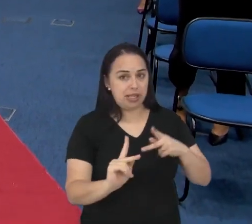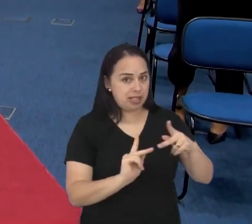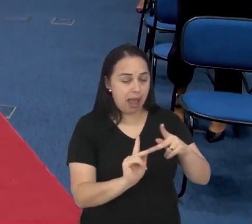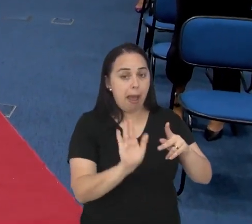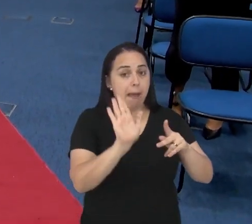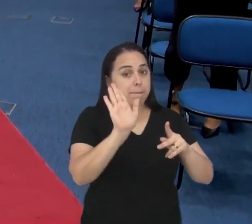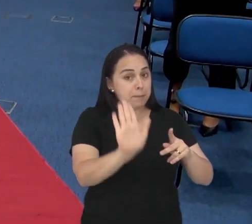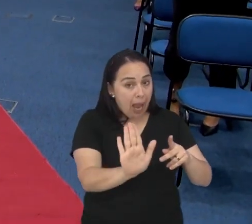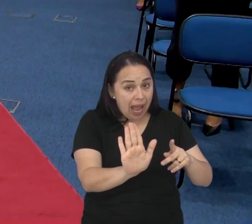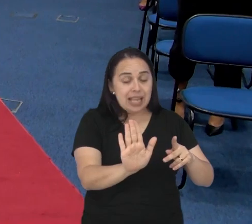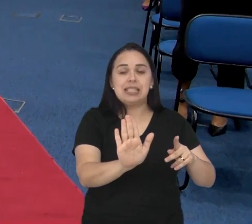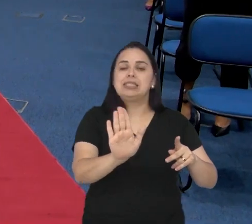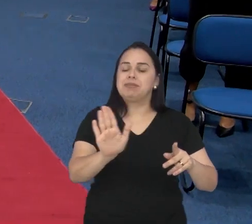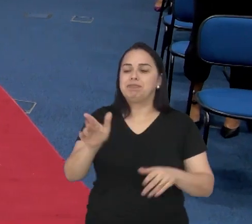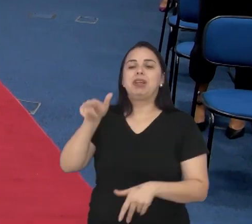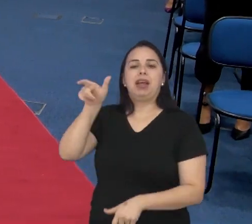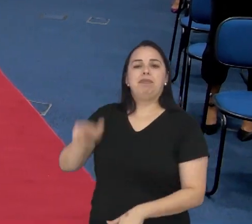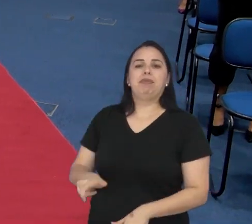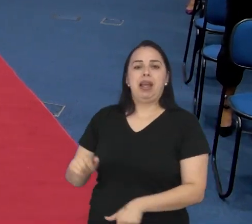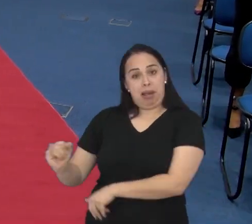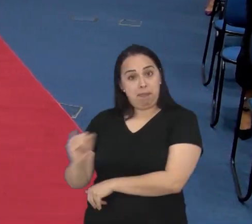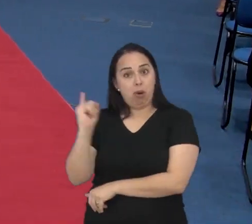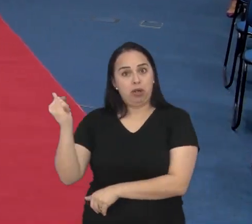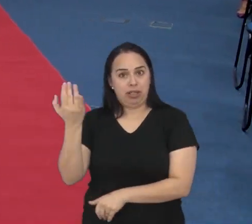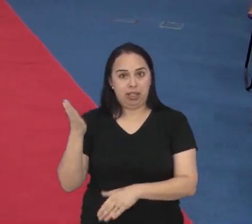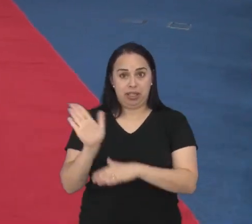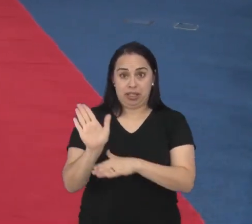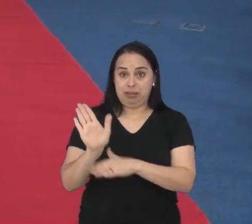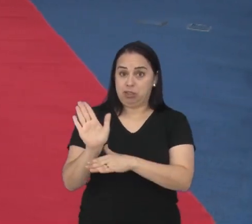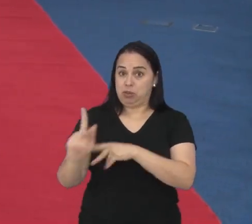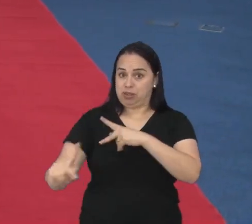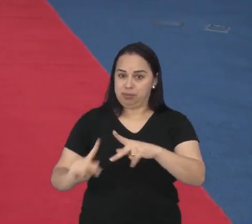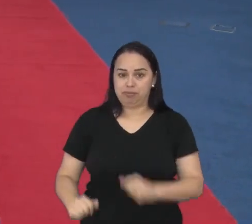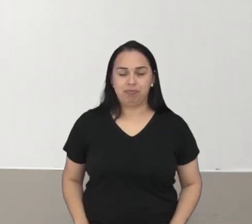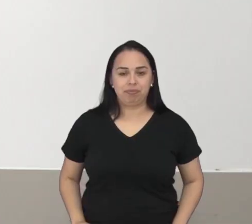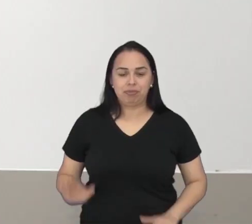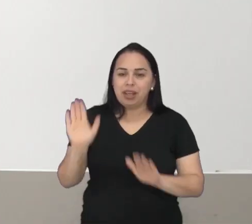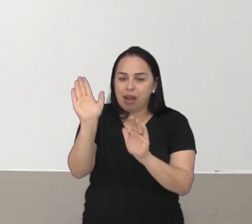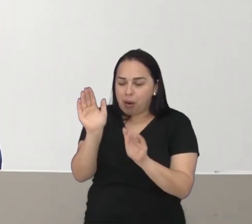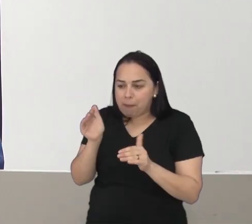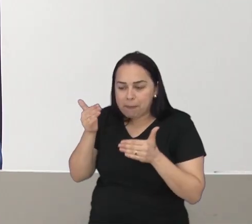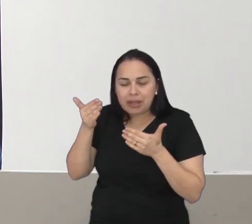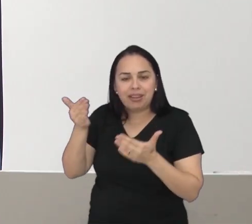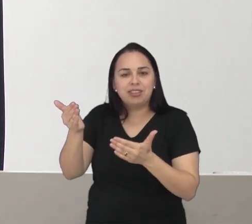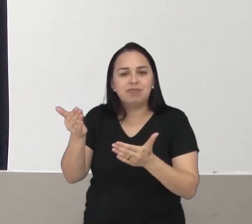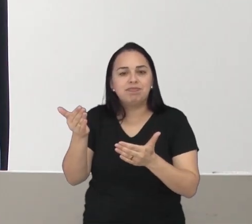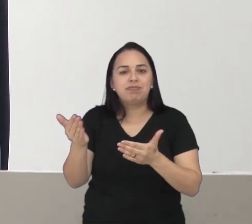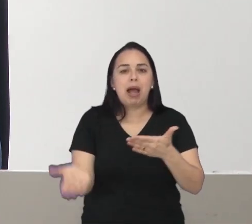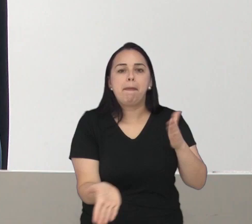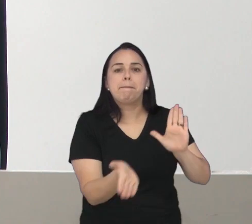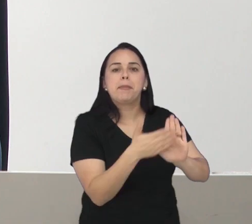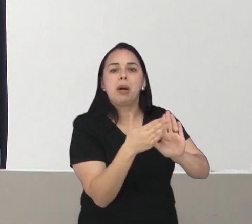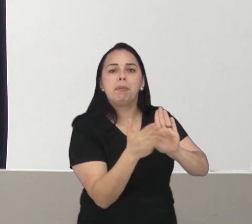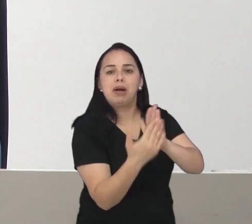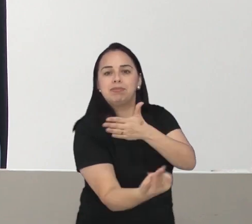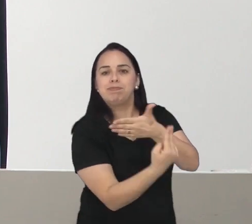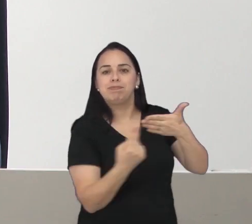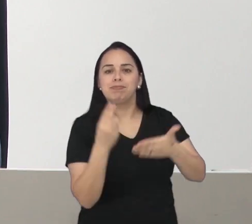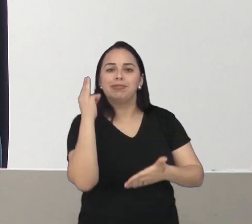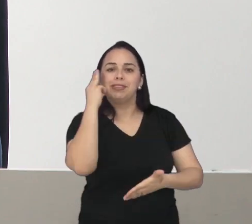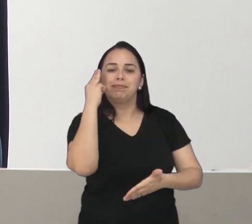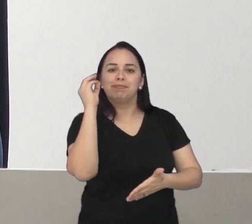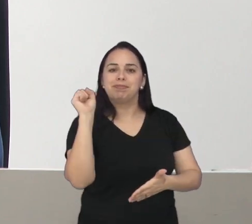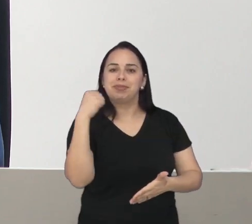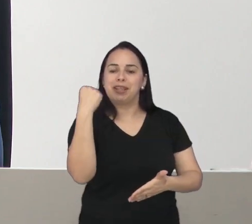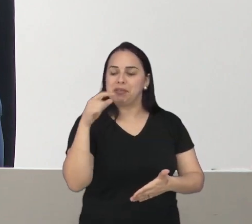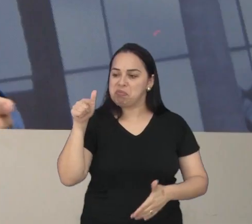são nascidas na cidade, mas desempenham um papel de destaque em São José. A homenagem foi iniciativa do vereador